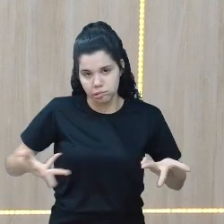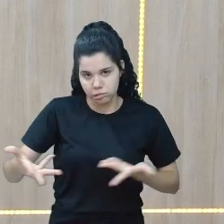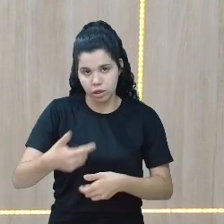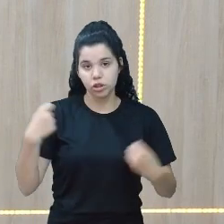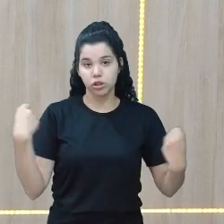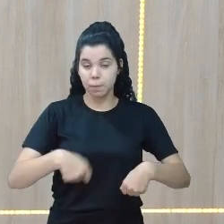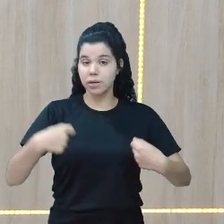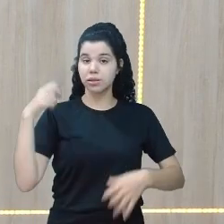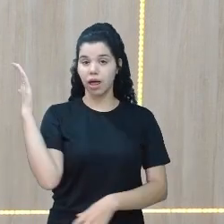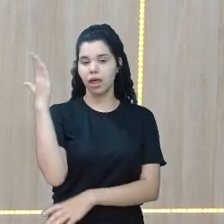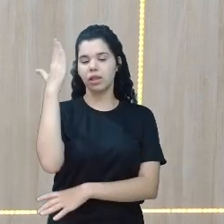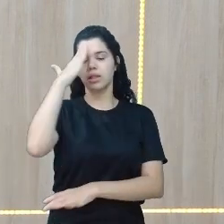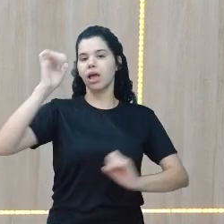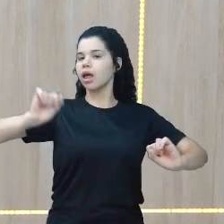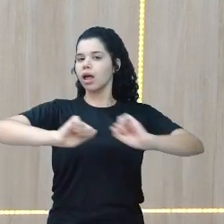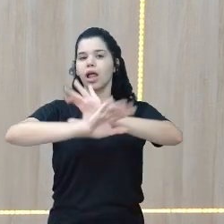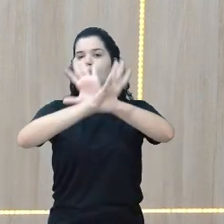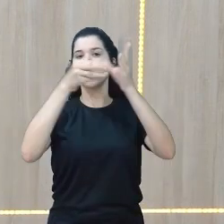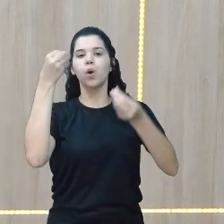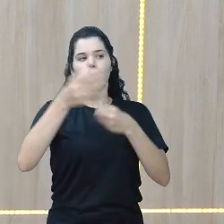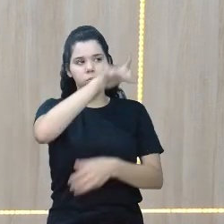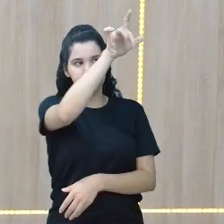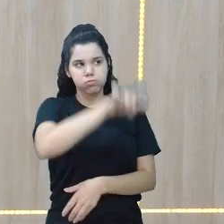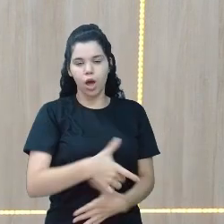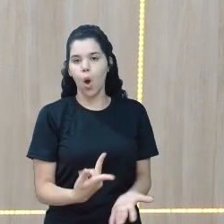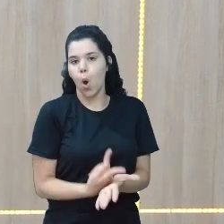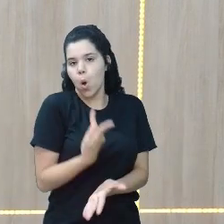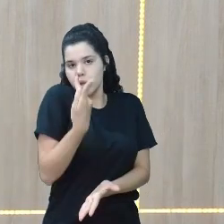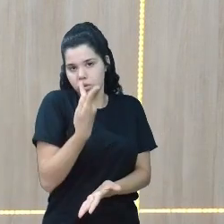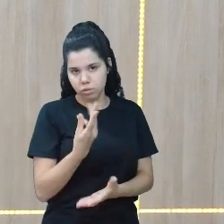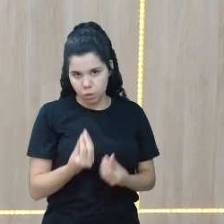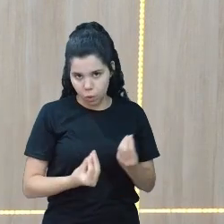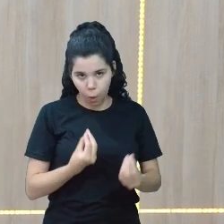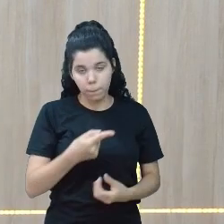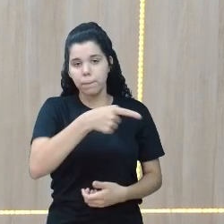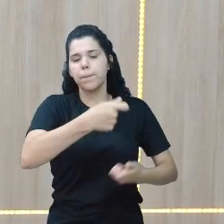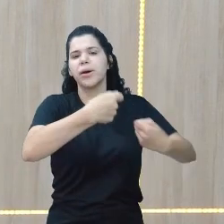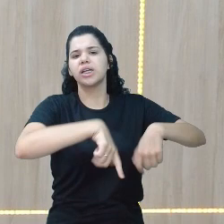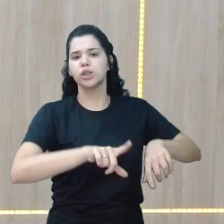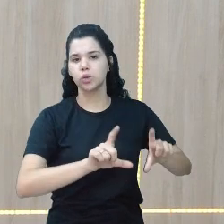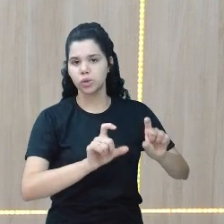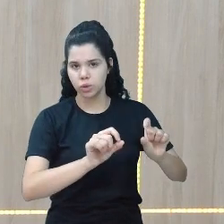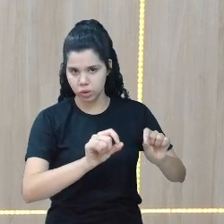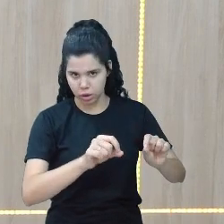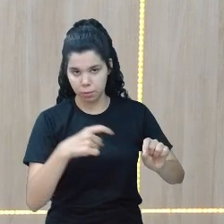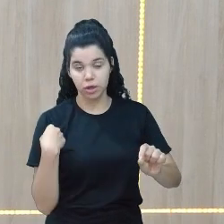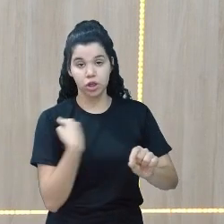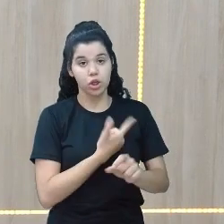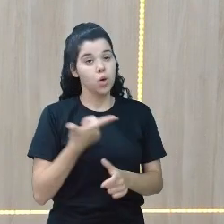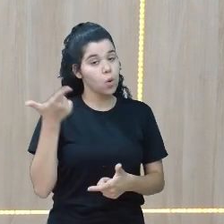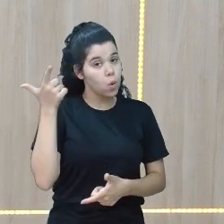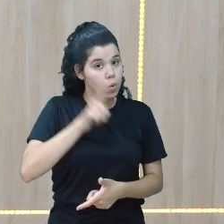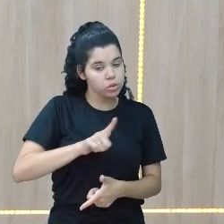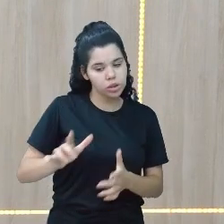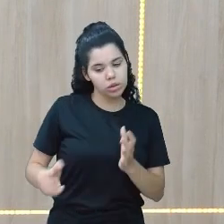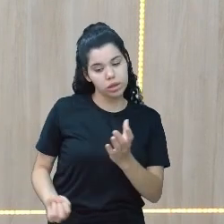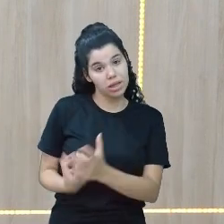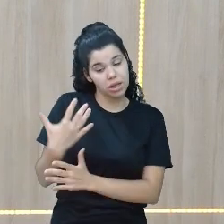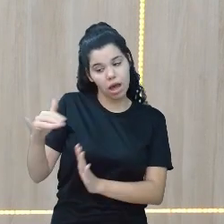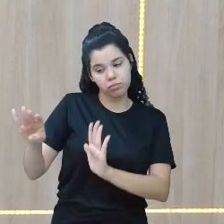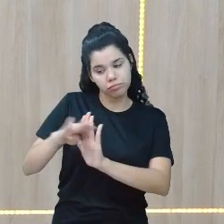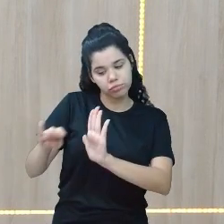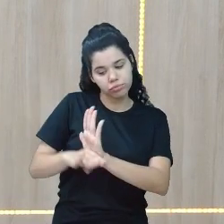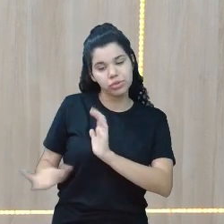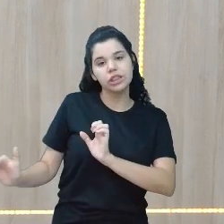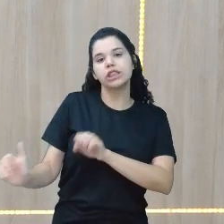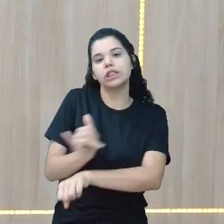precisa entender como esse indivíduo funciona, quais são as suas necessidades, para que a gente possa traçar as nossas